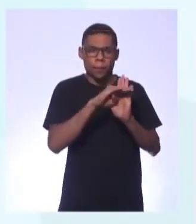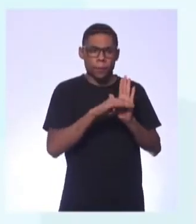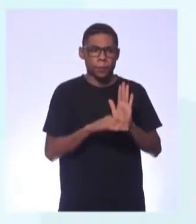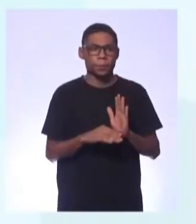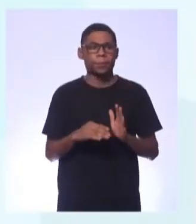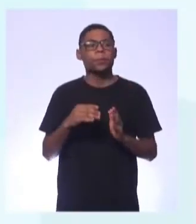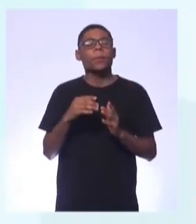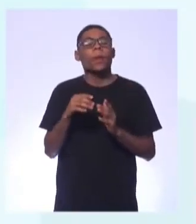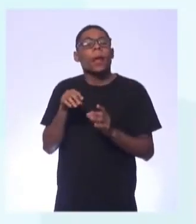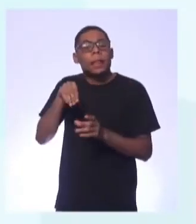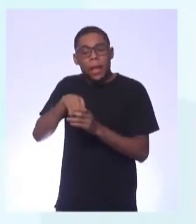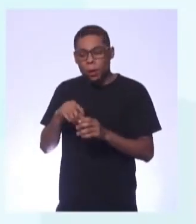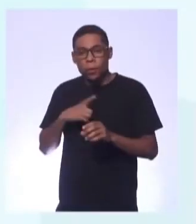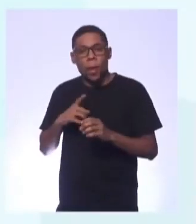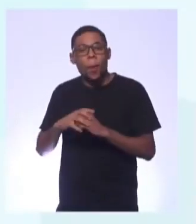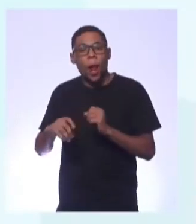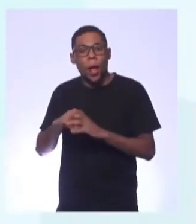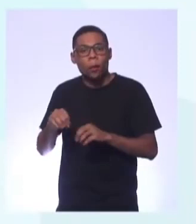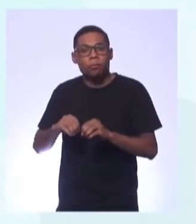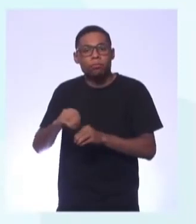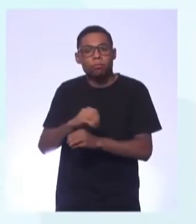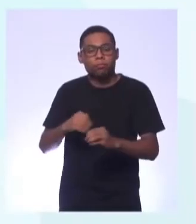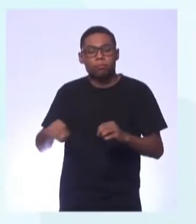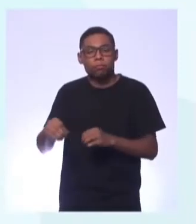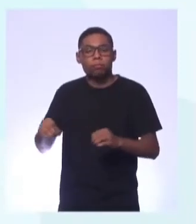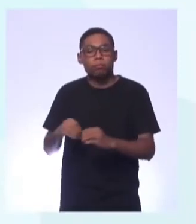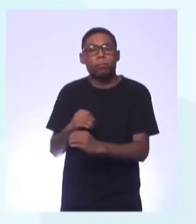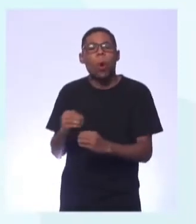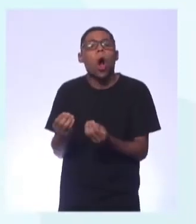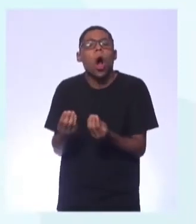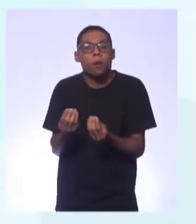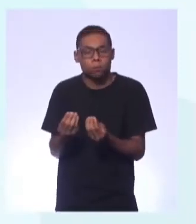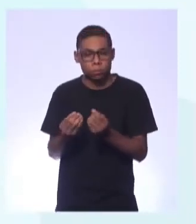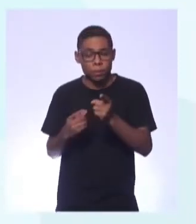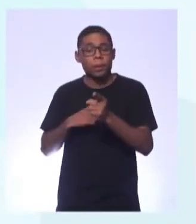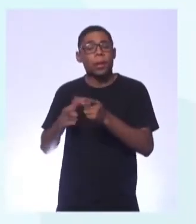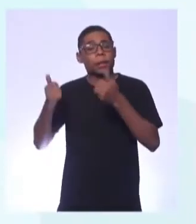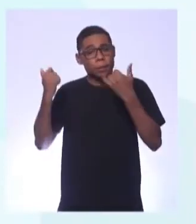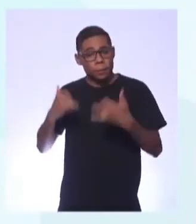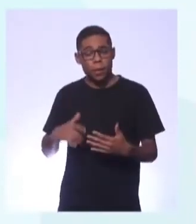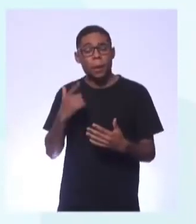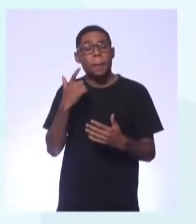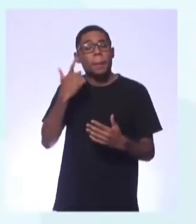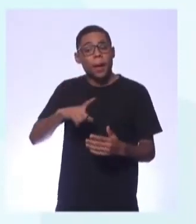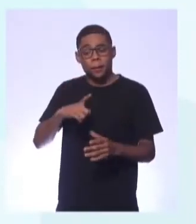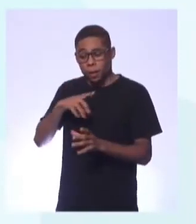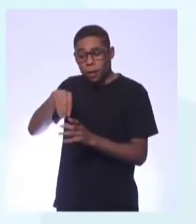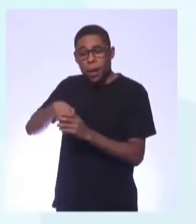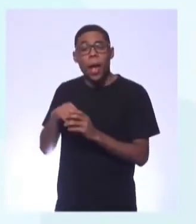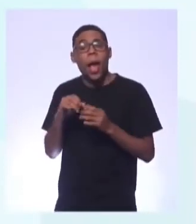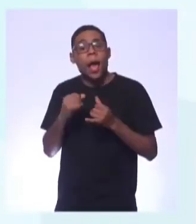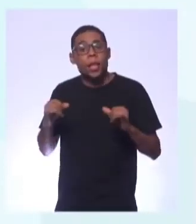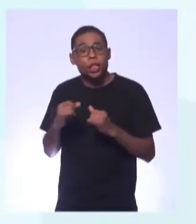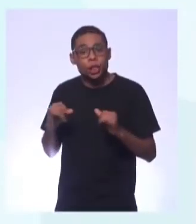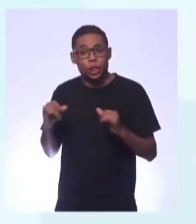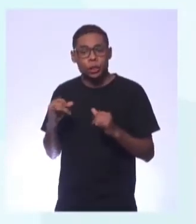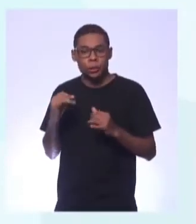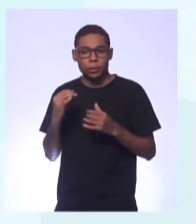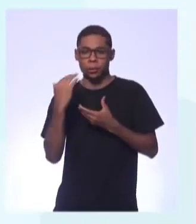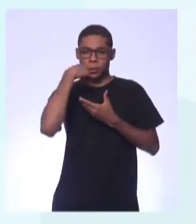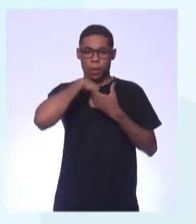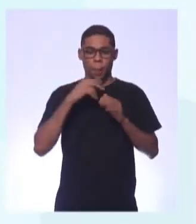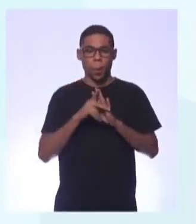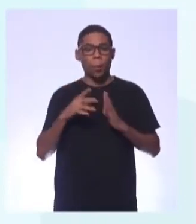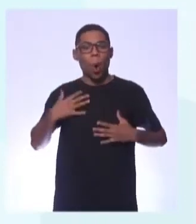térmica das moléculas, né? E aí, muito importante aí, meus amigos, muito importante é a questão da medida da energia interna de um corpo, tá?